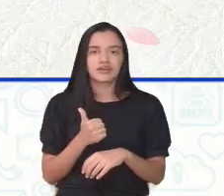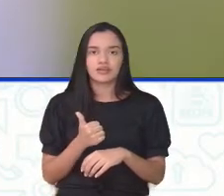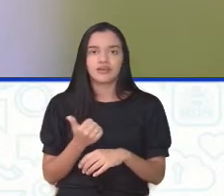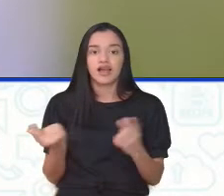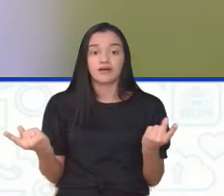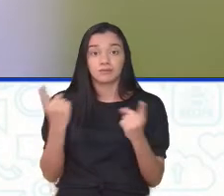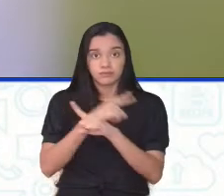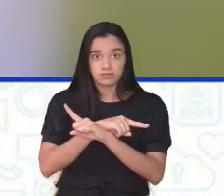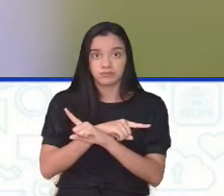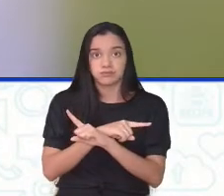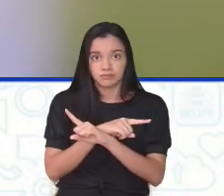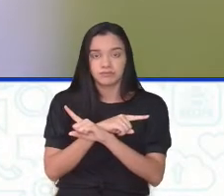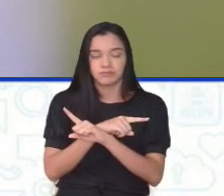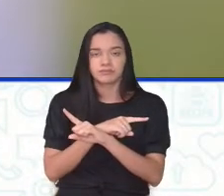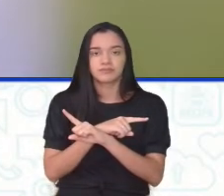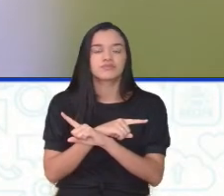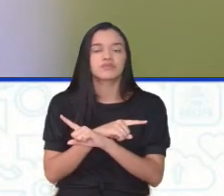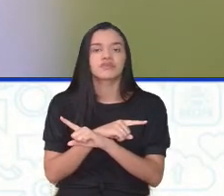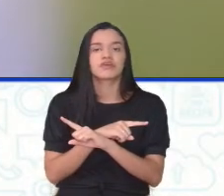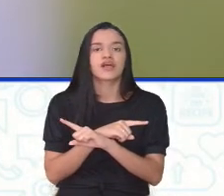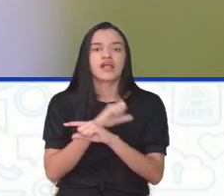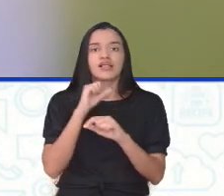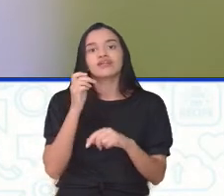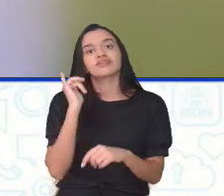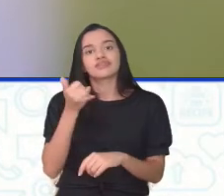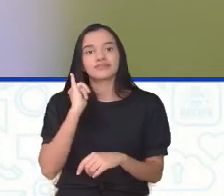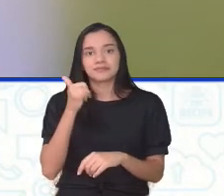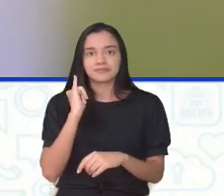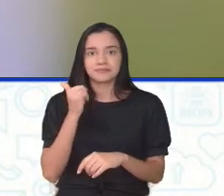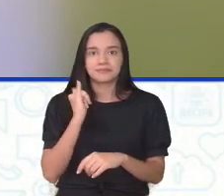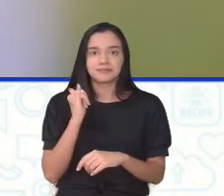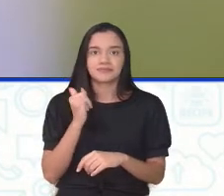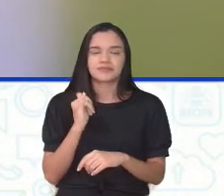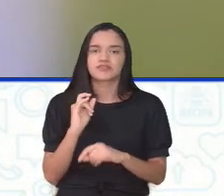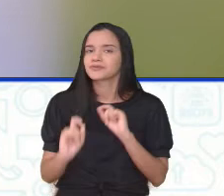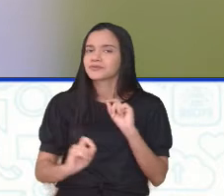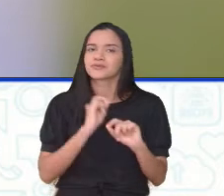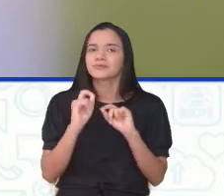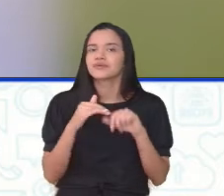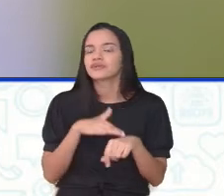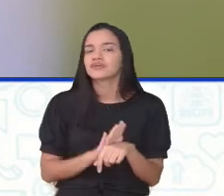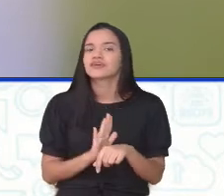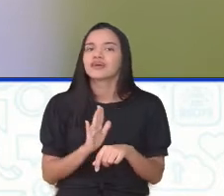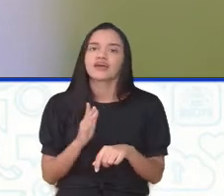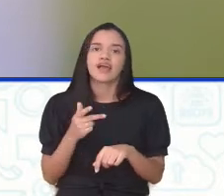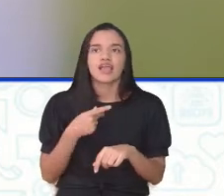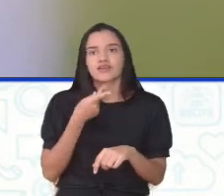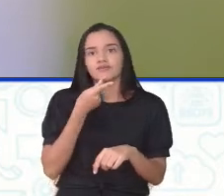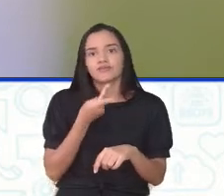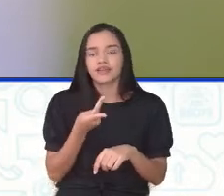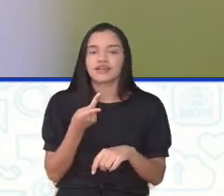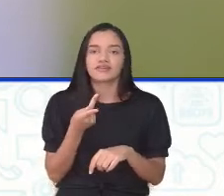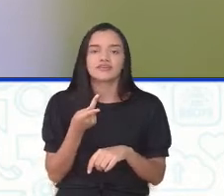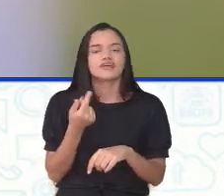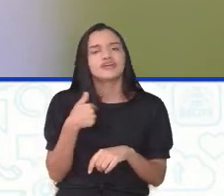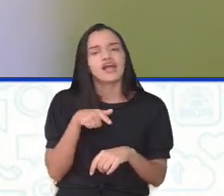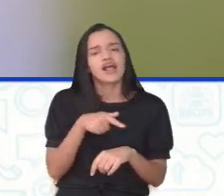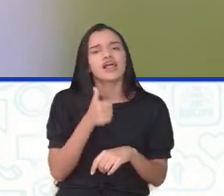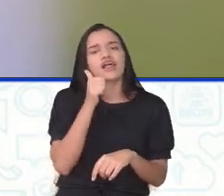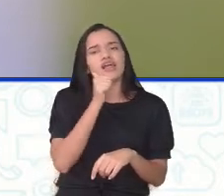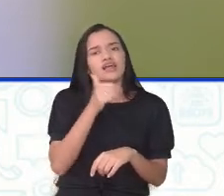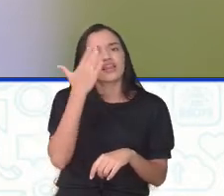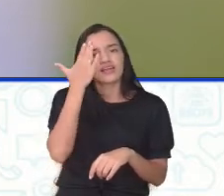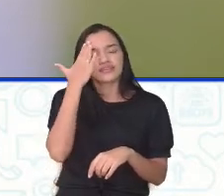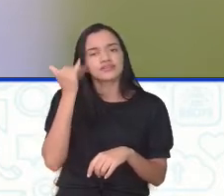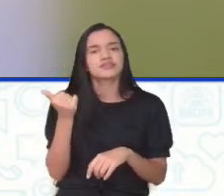das mudanças ocorridas na narração. O que mais? Quando eu dizia assim, ela sabia que tinha